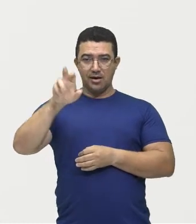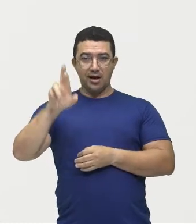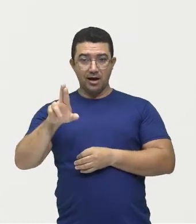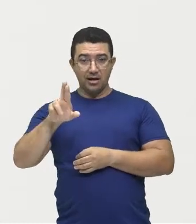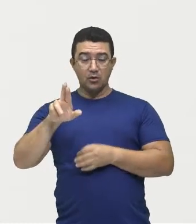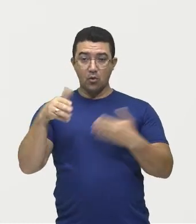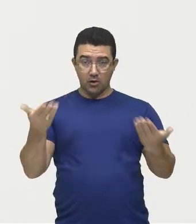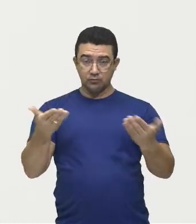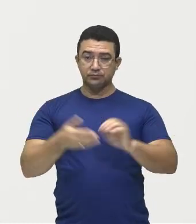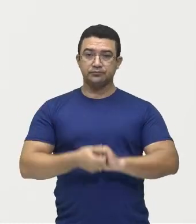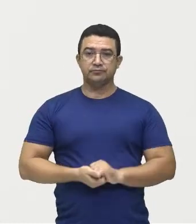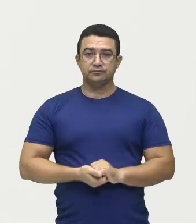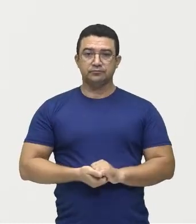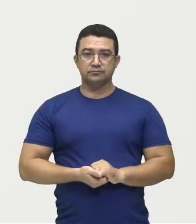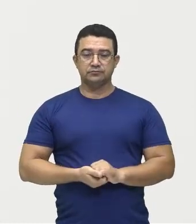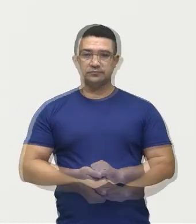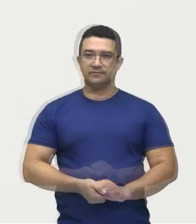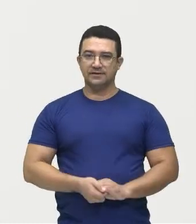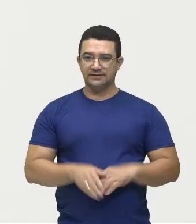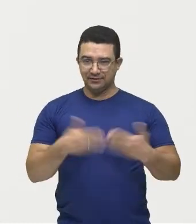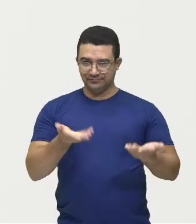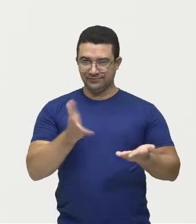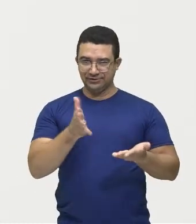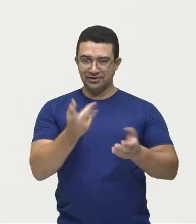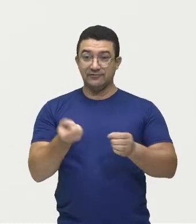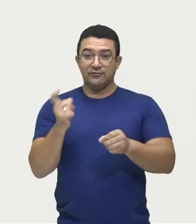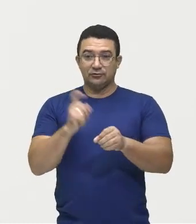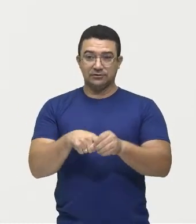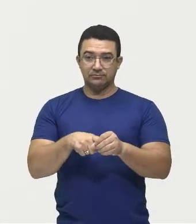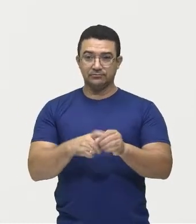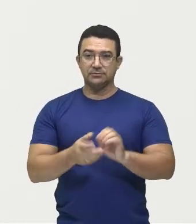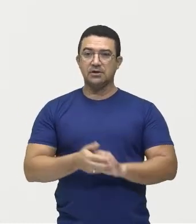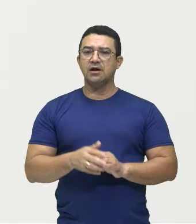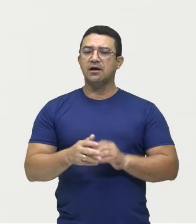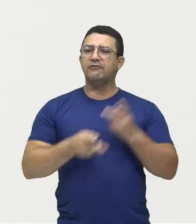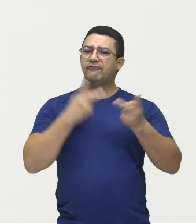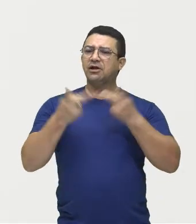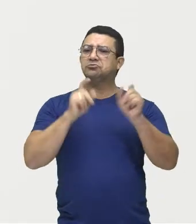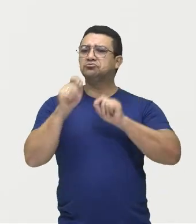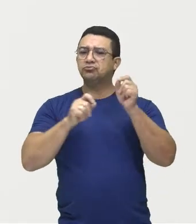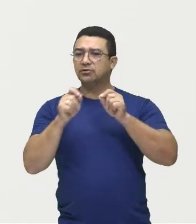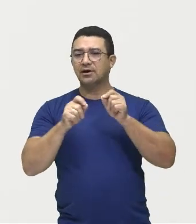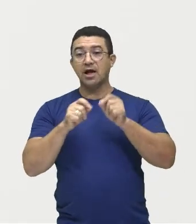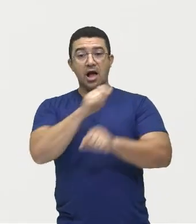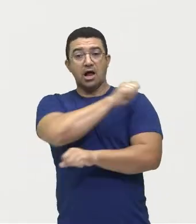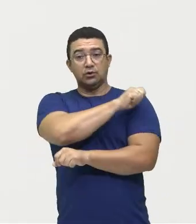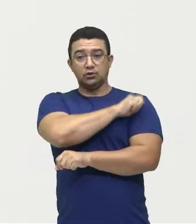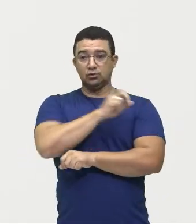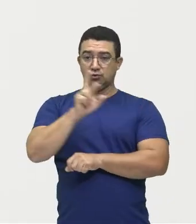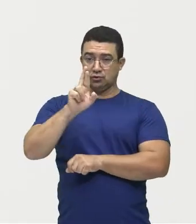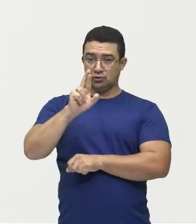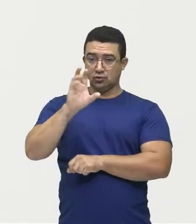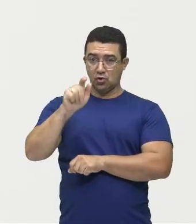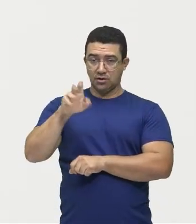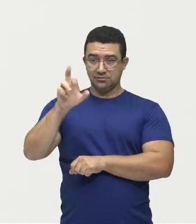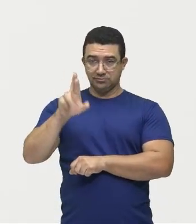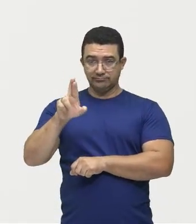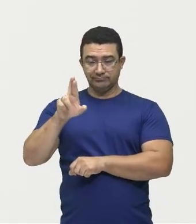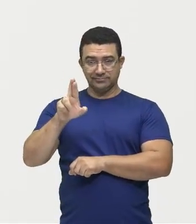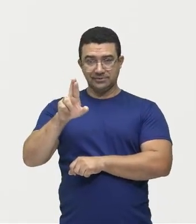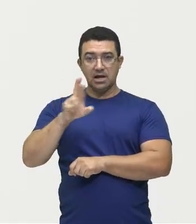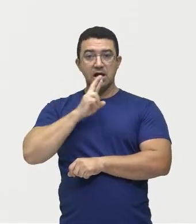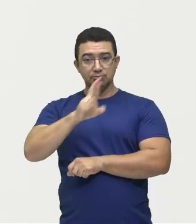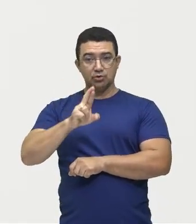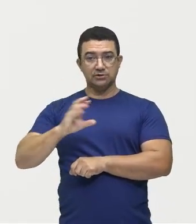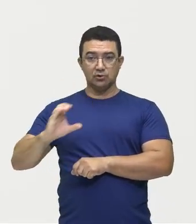as respostas de vocês aqui, tá? Bom, eu falava que o Roger, né, marcou a letra C, questão 26,